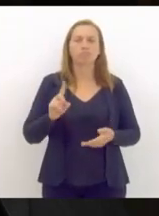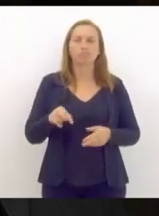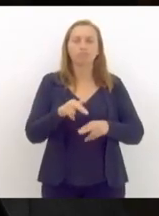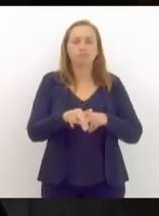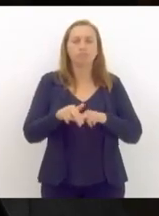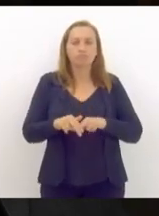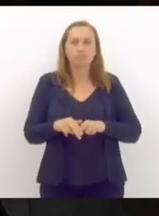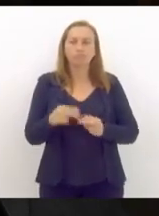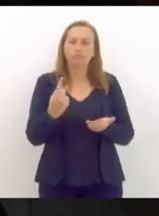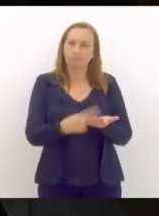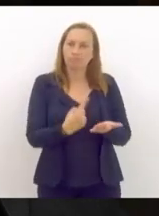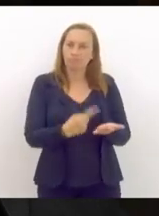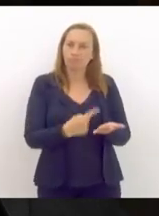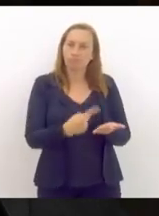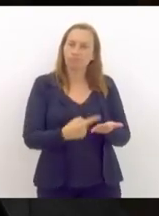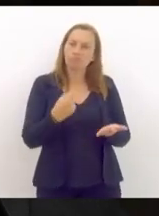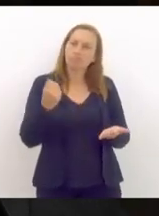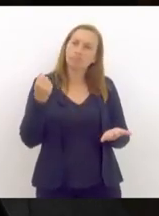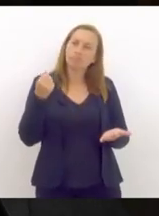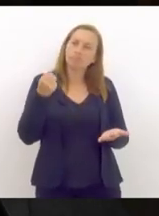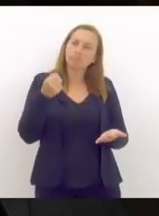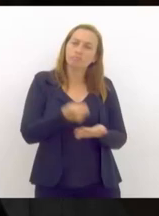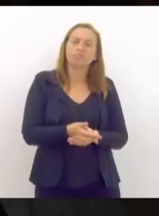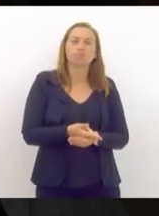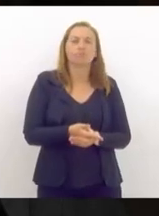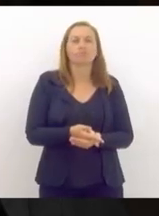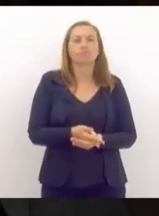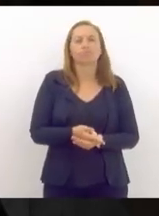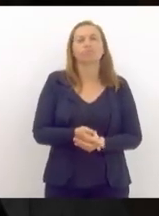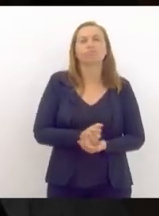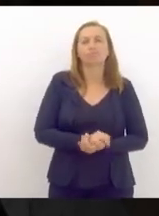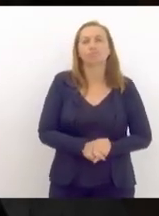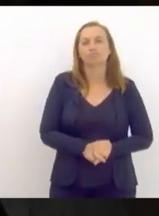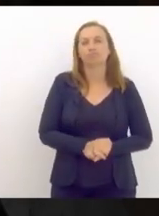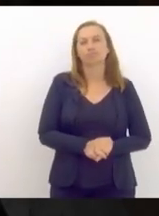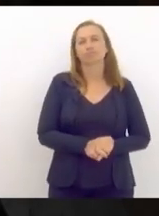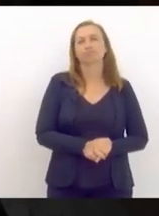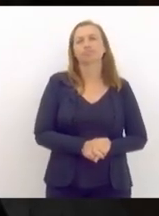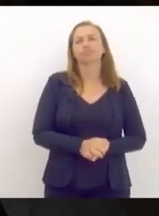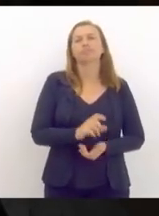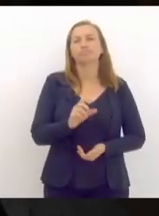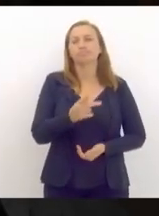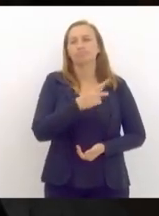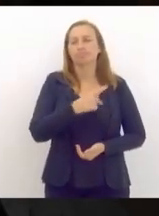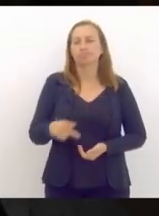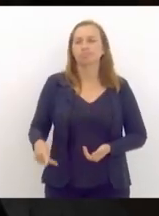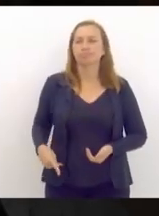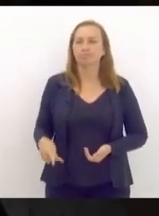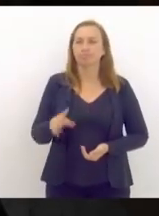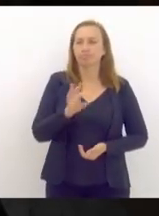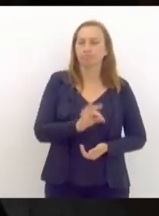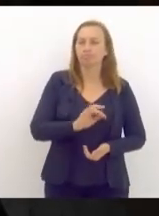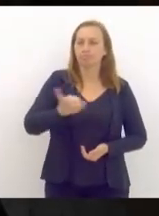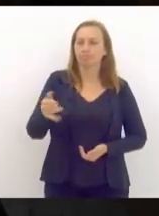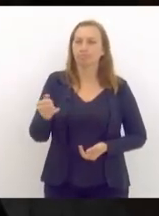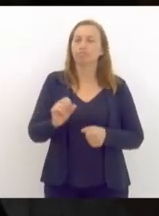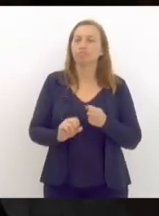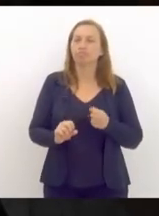que o acordo fosse cumprido. O que o presidente do TJ fez? Cumpriu o